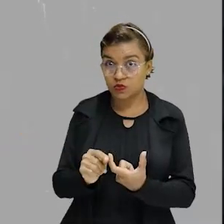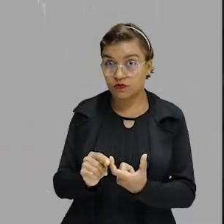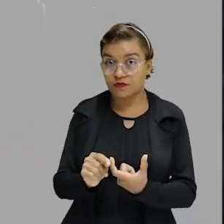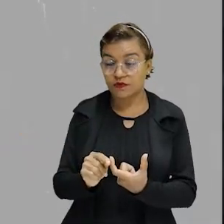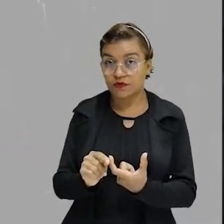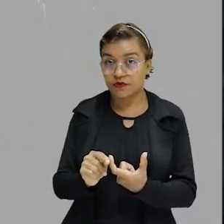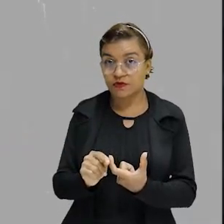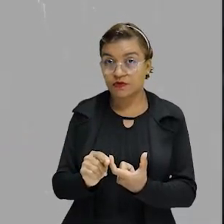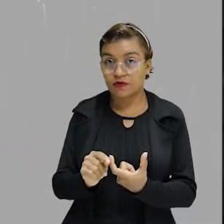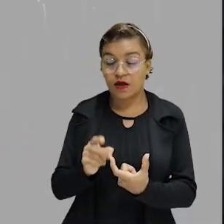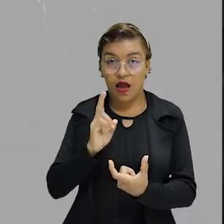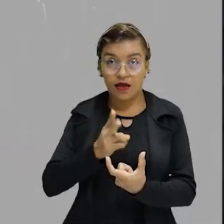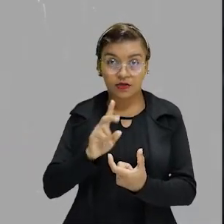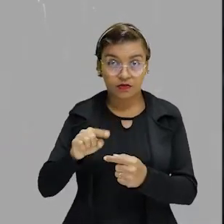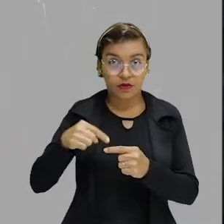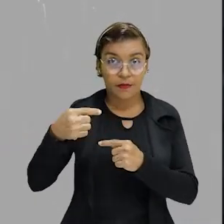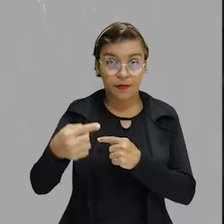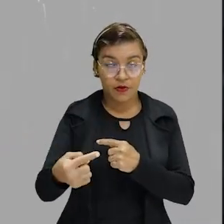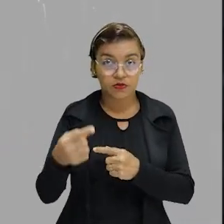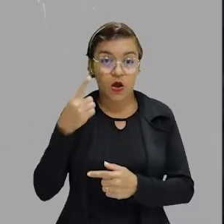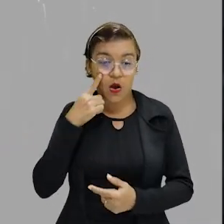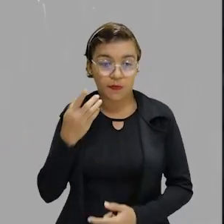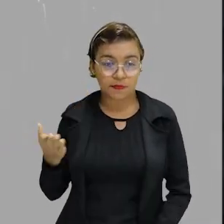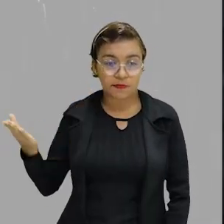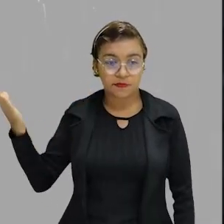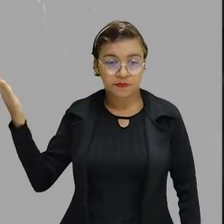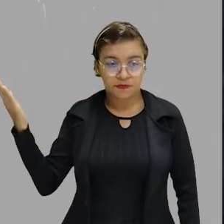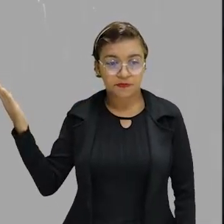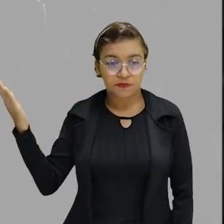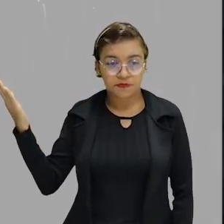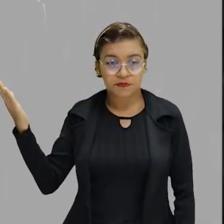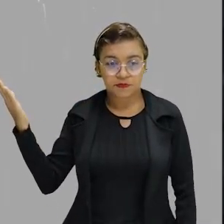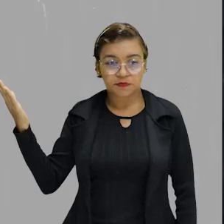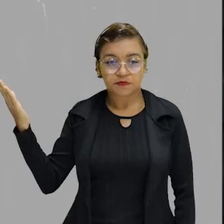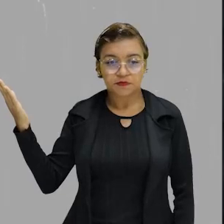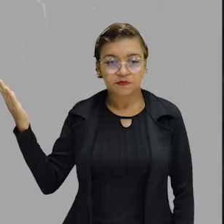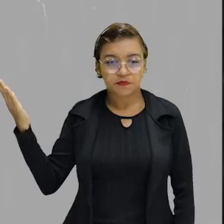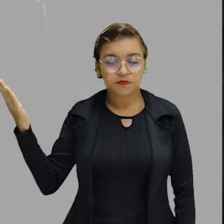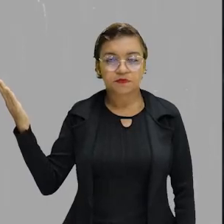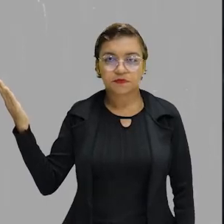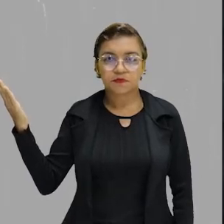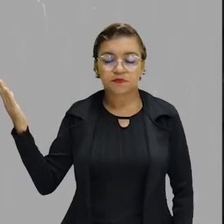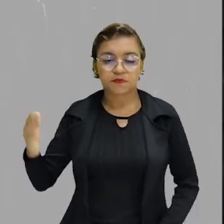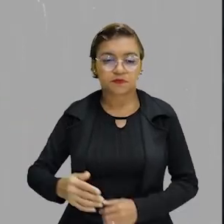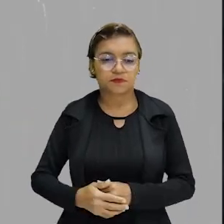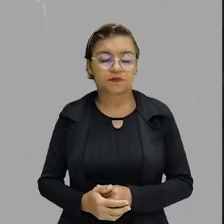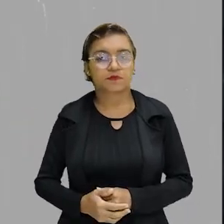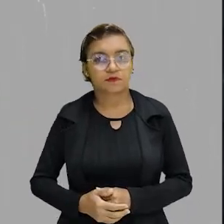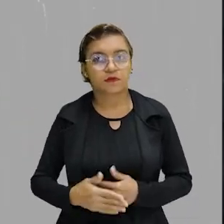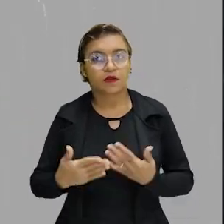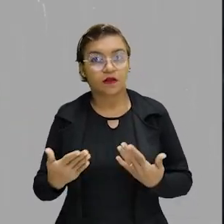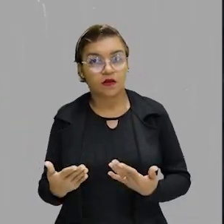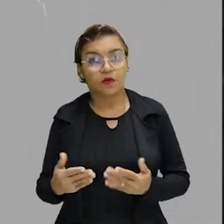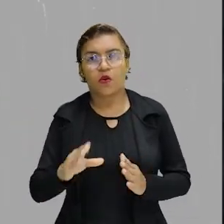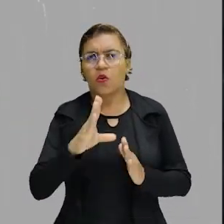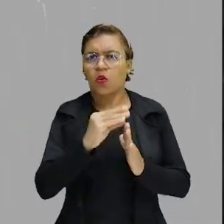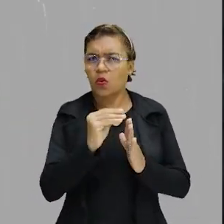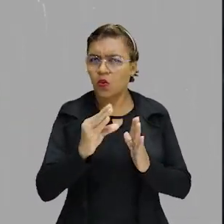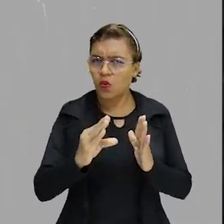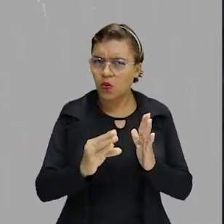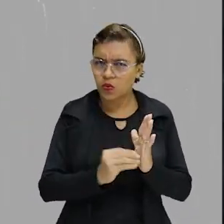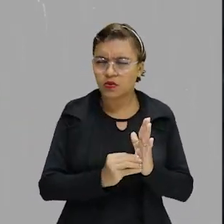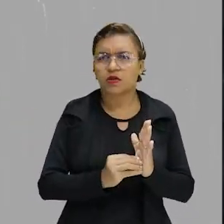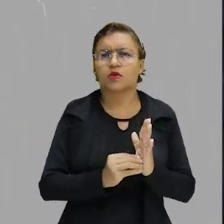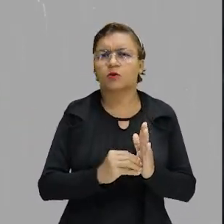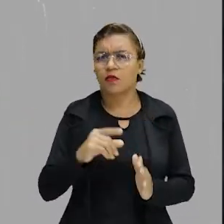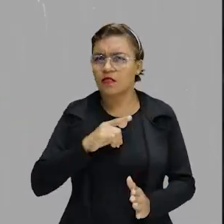vêm depois do radical. Inteligentemente, qualificação e felicidade. Turma, esse é um conteúdo muito cobrado